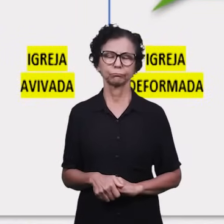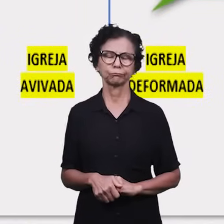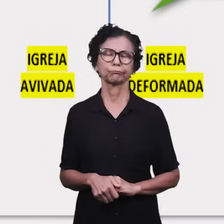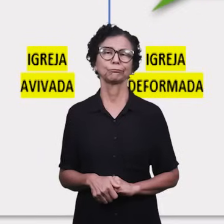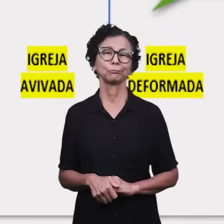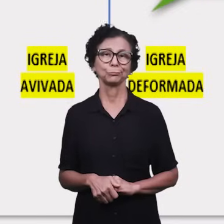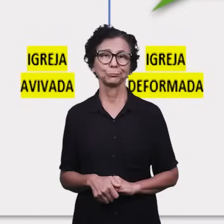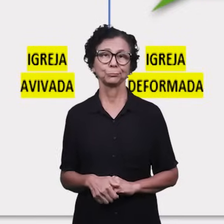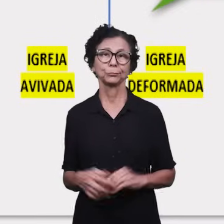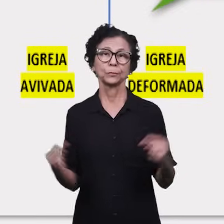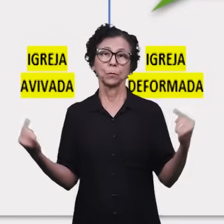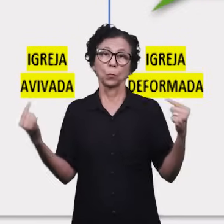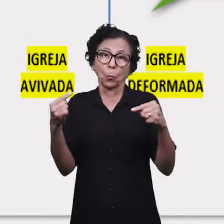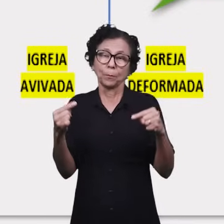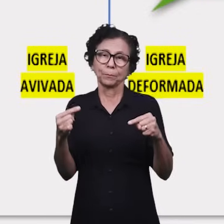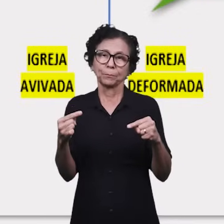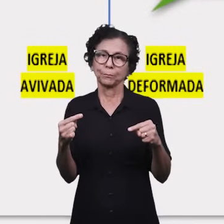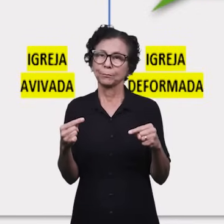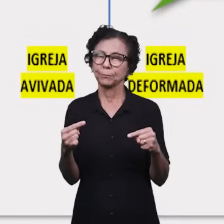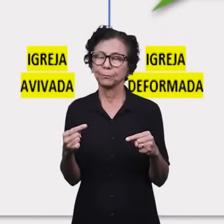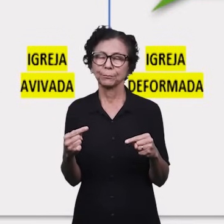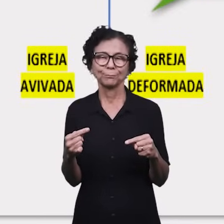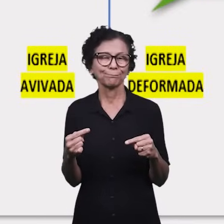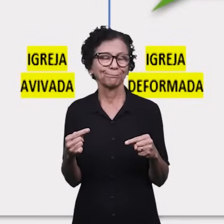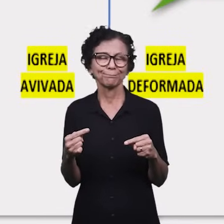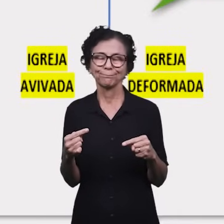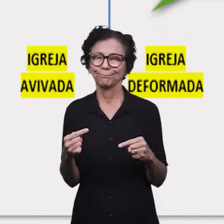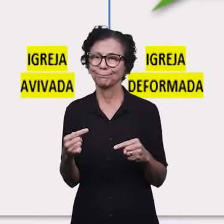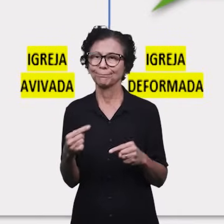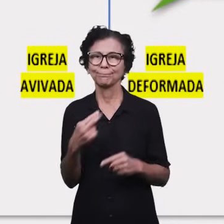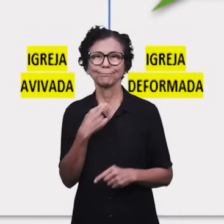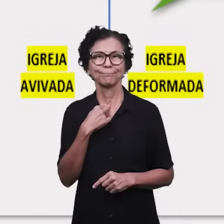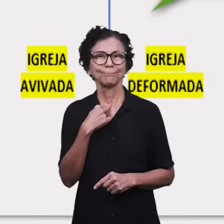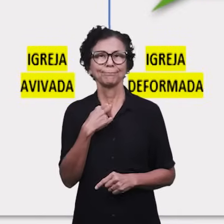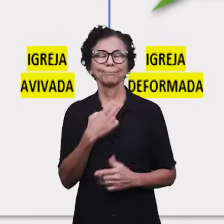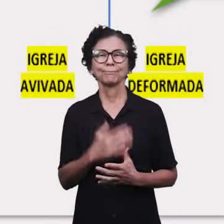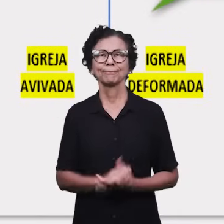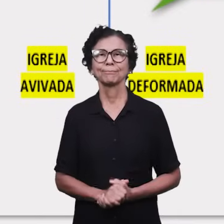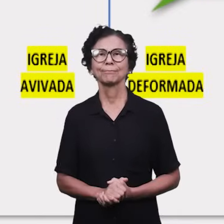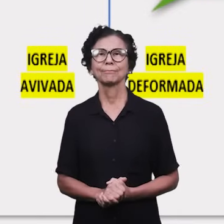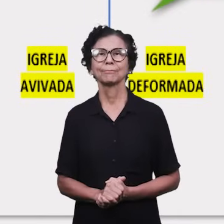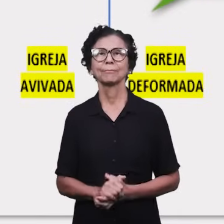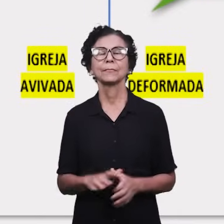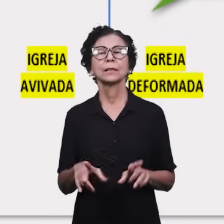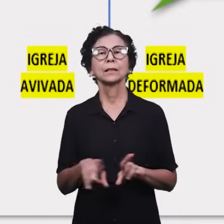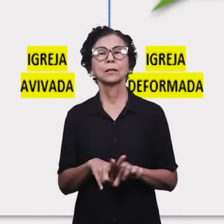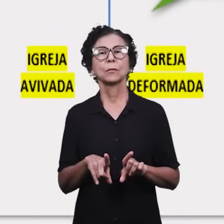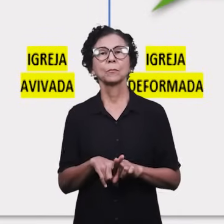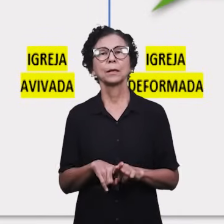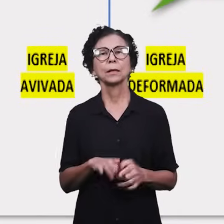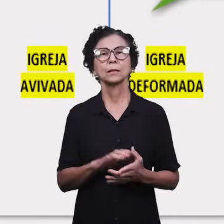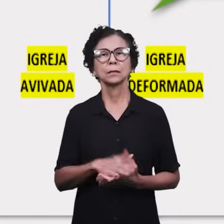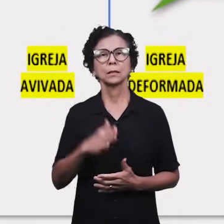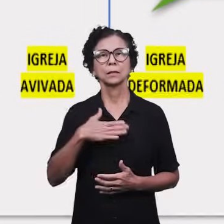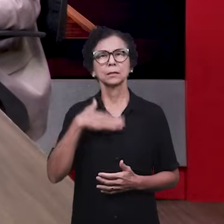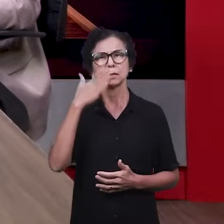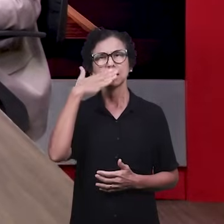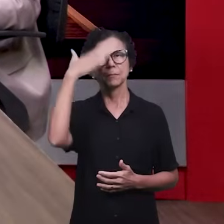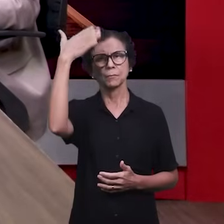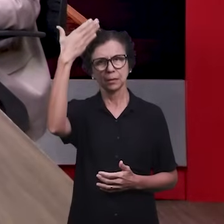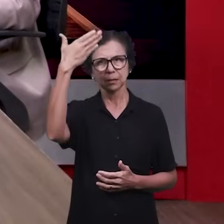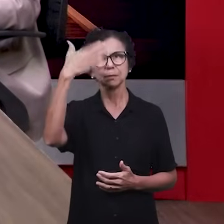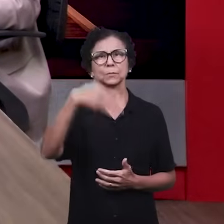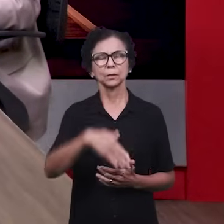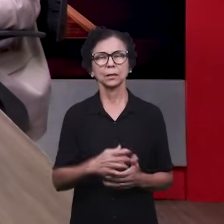Verdades postas incontestáveis. Acabou, incontestável. Nessa época da era medieval também surgiu o islamismo, né?